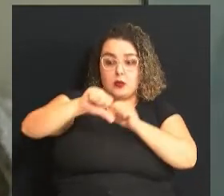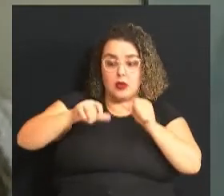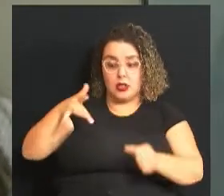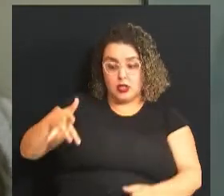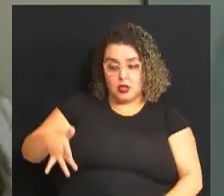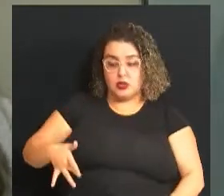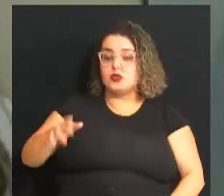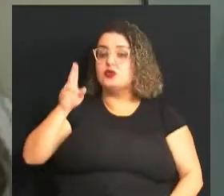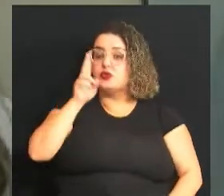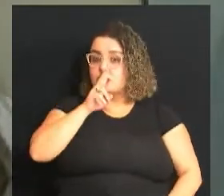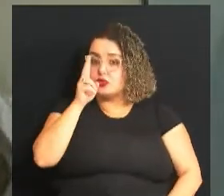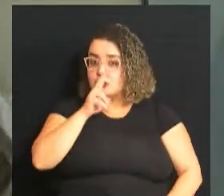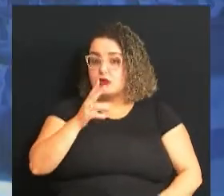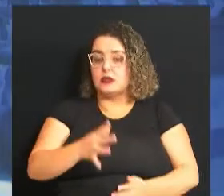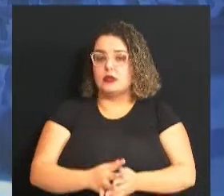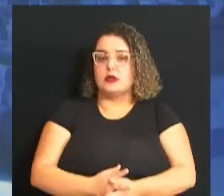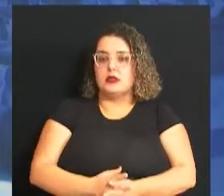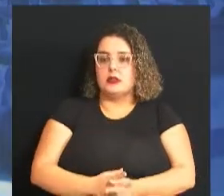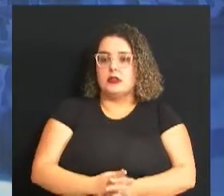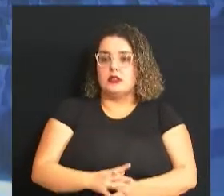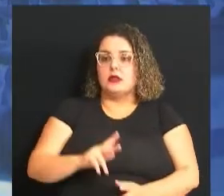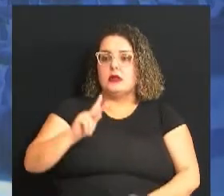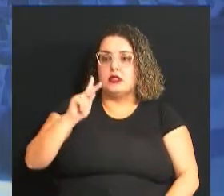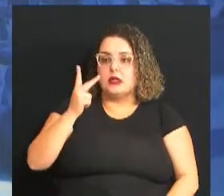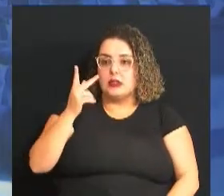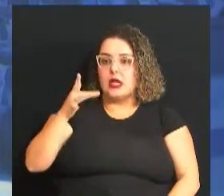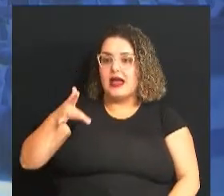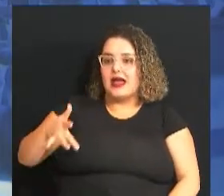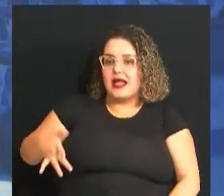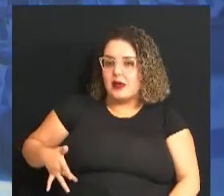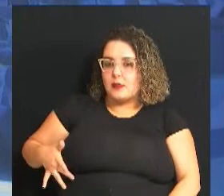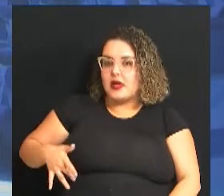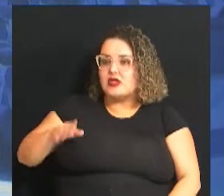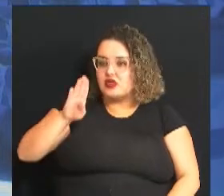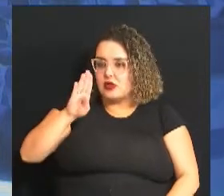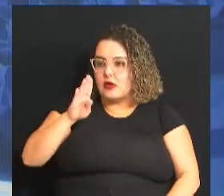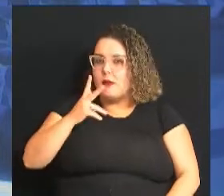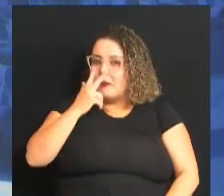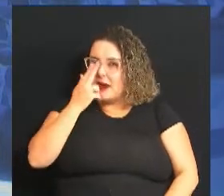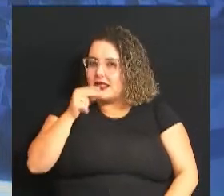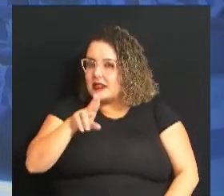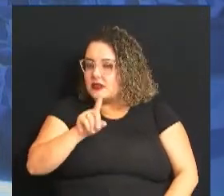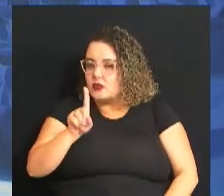urgência. E a hepatite B é bem parecida ou não?